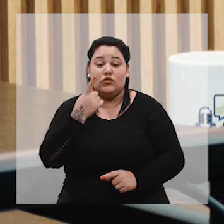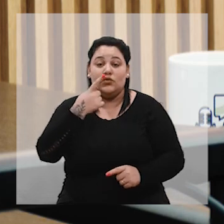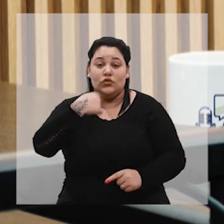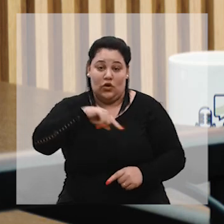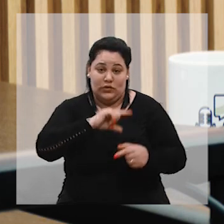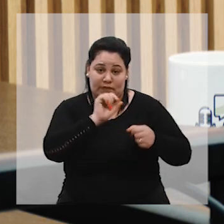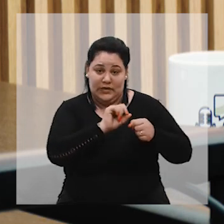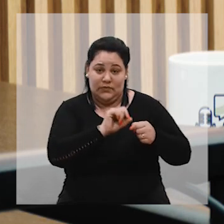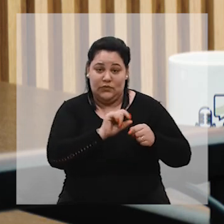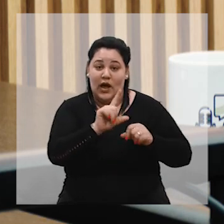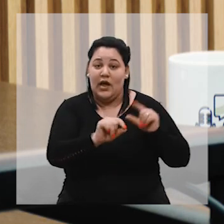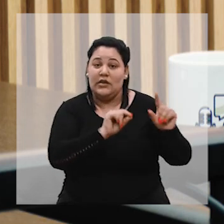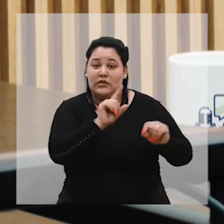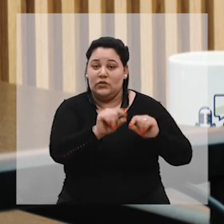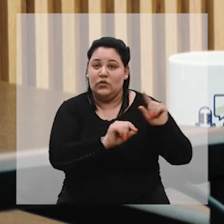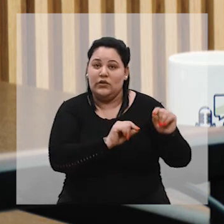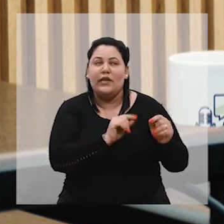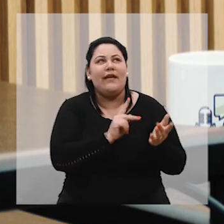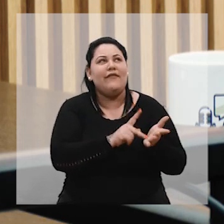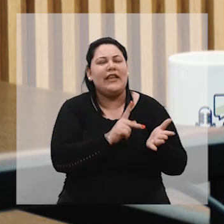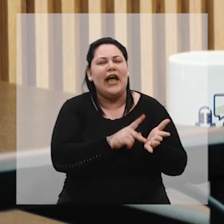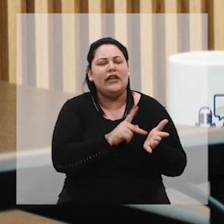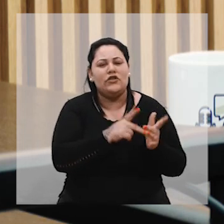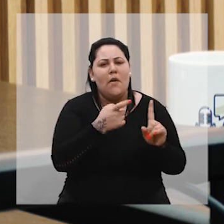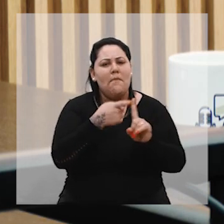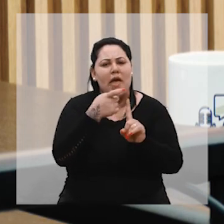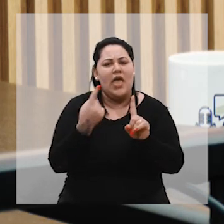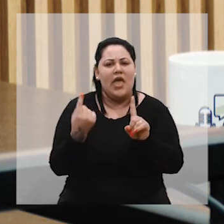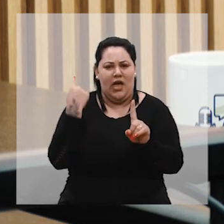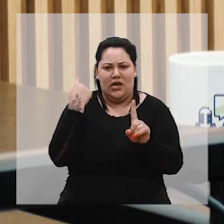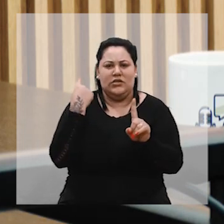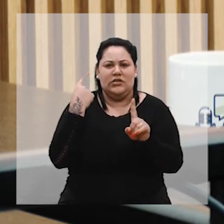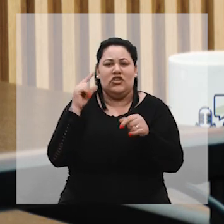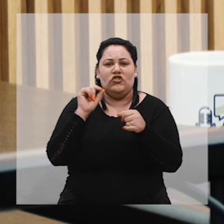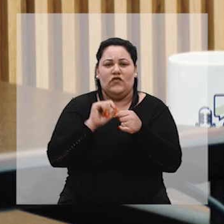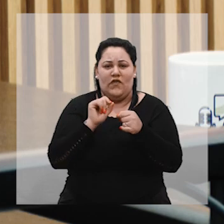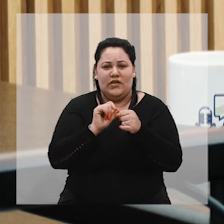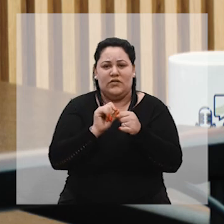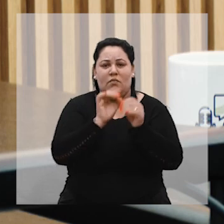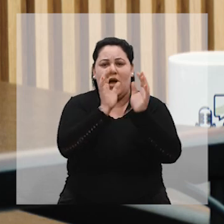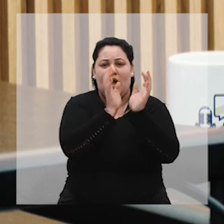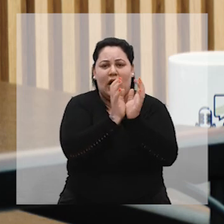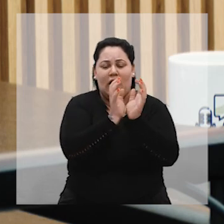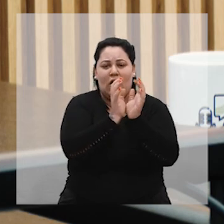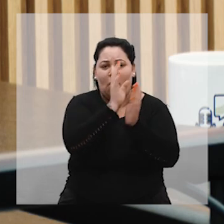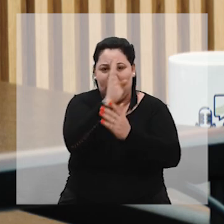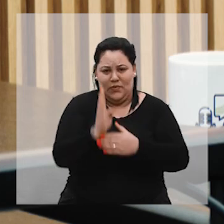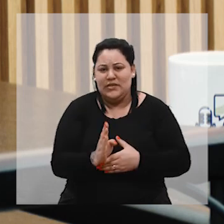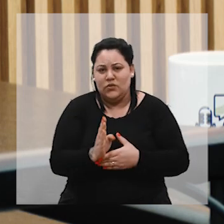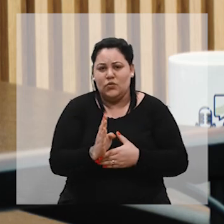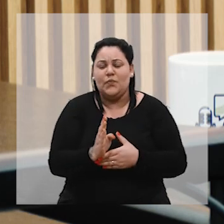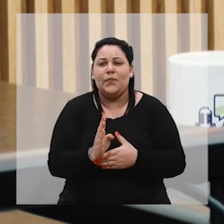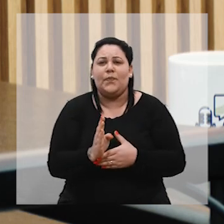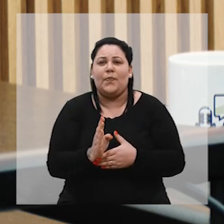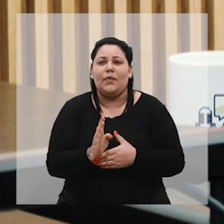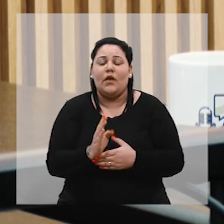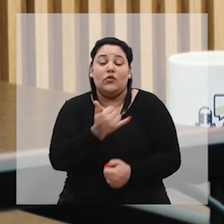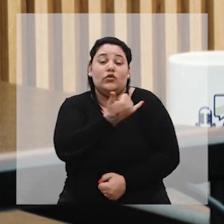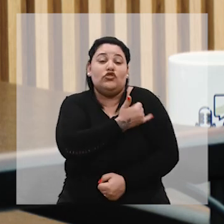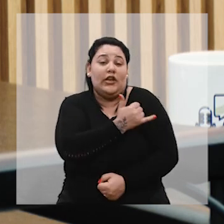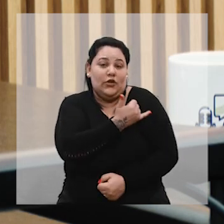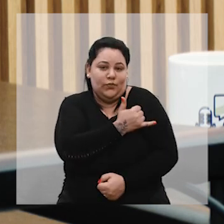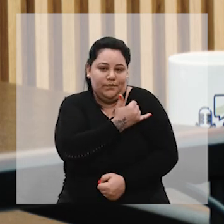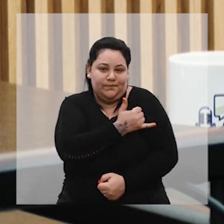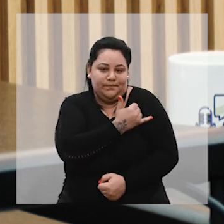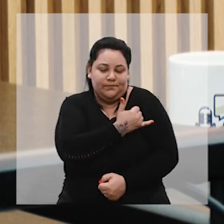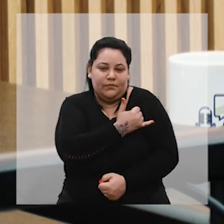Nós fizemos a seletiva, mais uma vez. Na verdade, nos meses anteriores, nós fizemos uma Copa do Brasil no